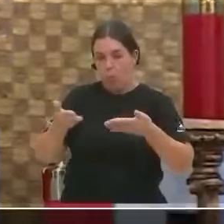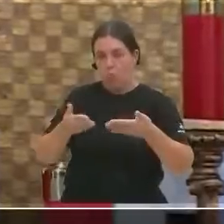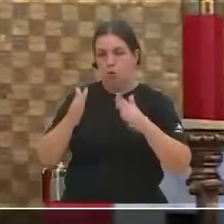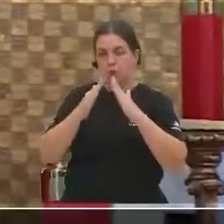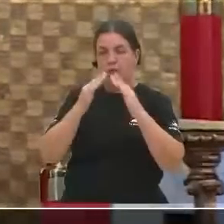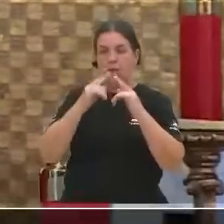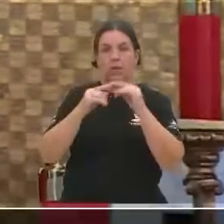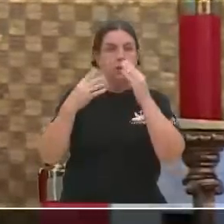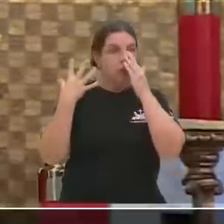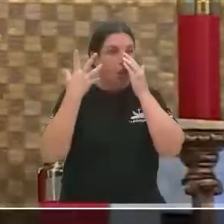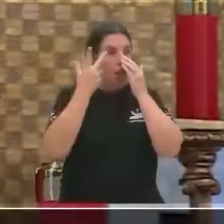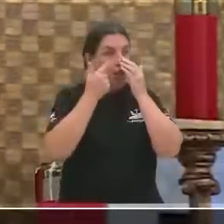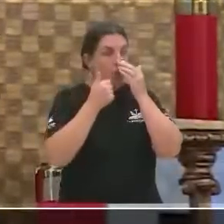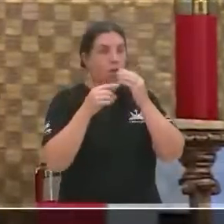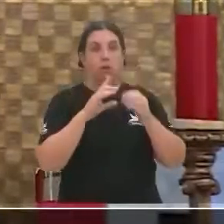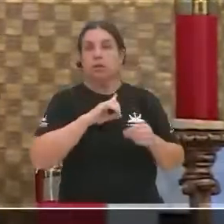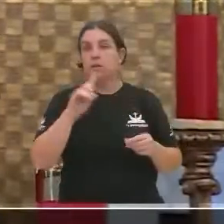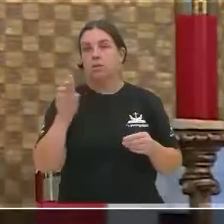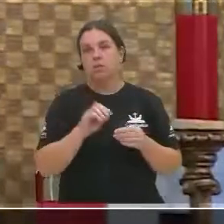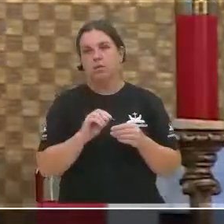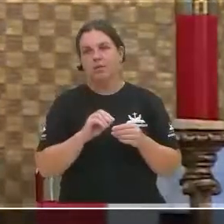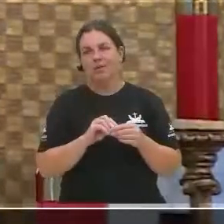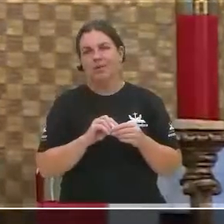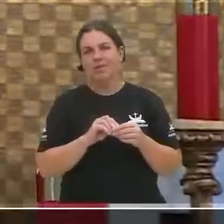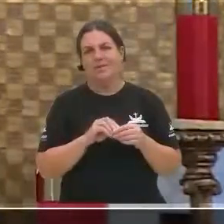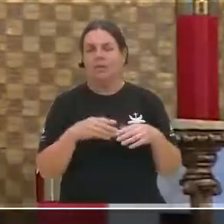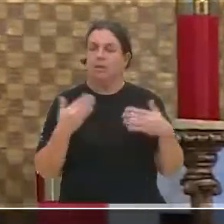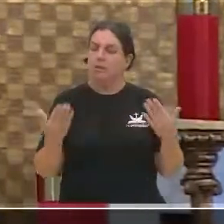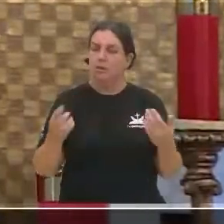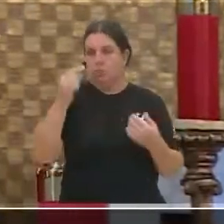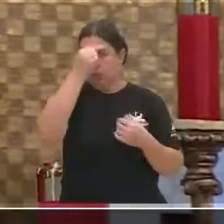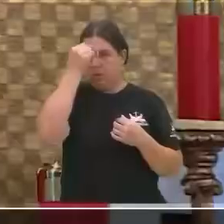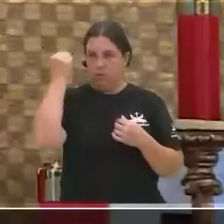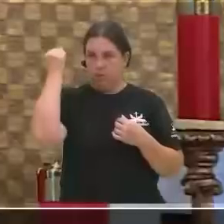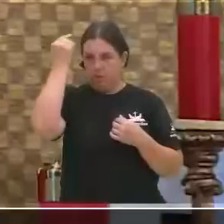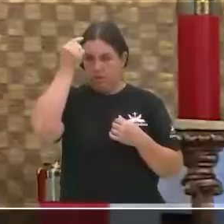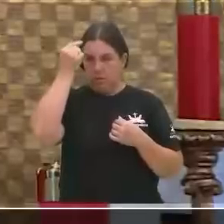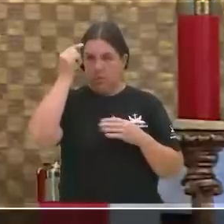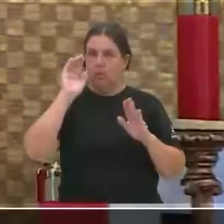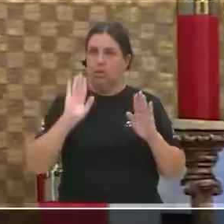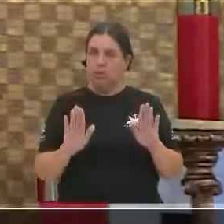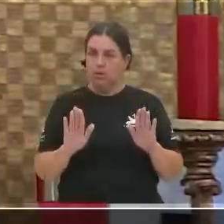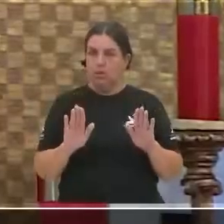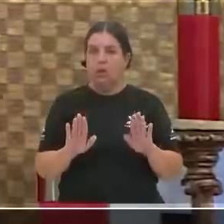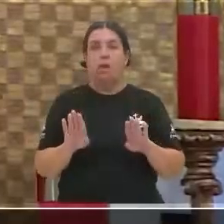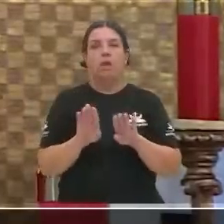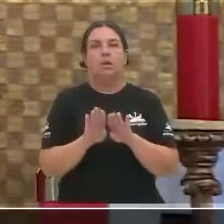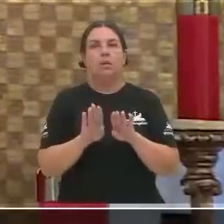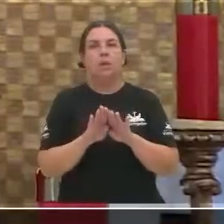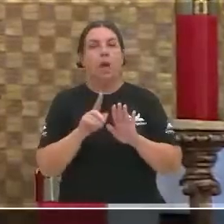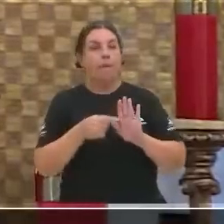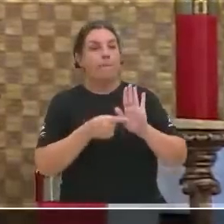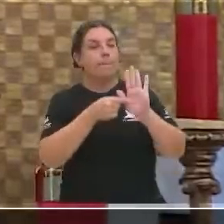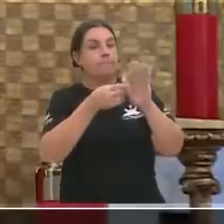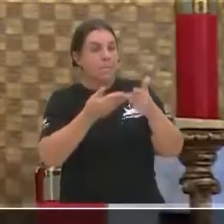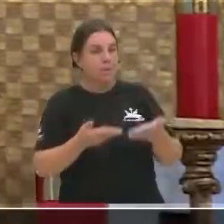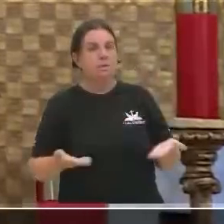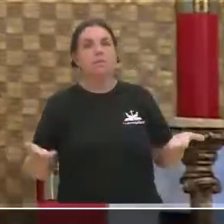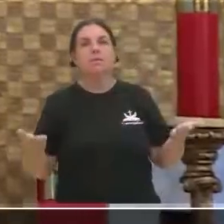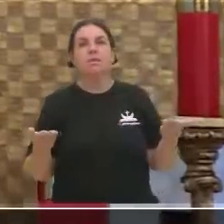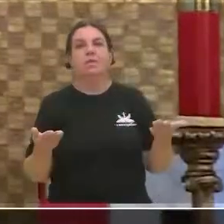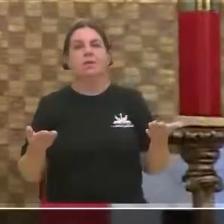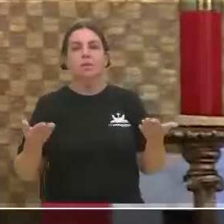quanta coisa linda Deus fez através dos Santos através das aparições